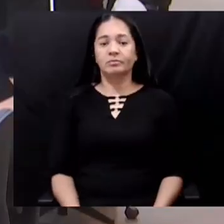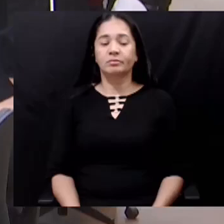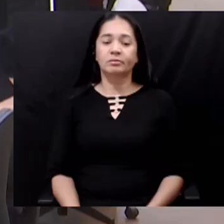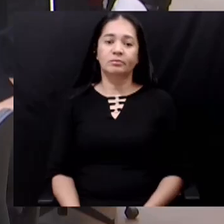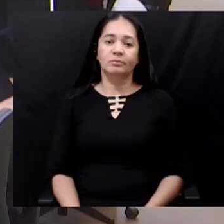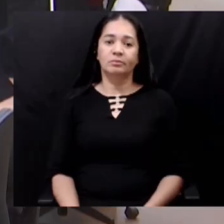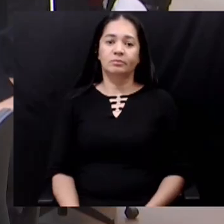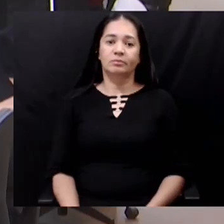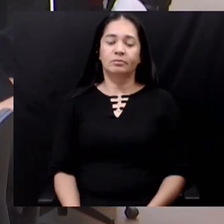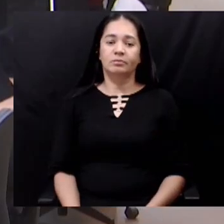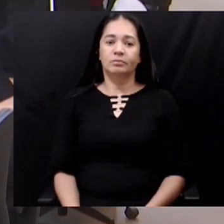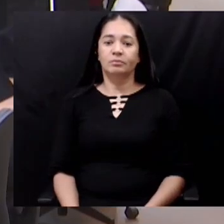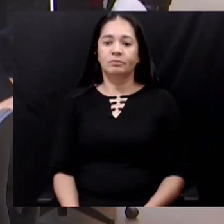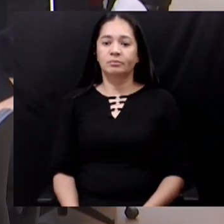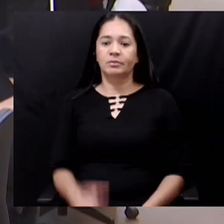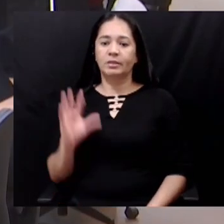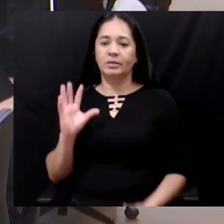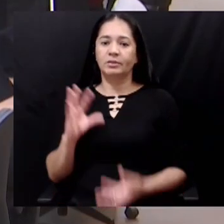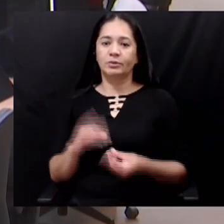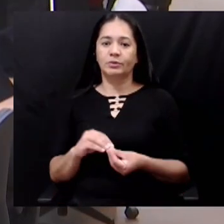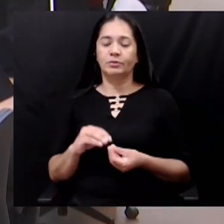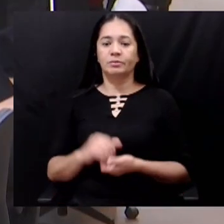Então é isso.